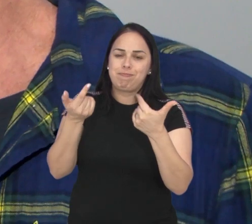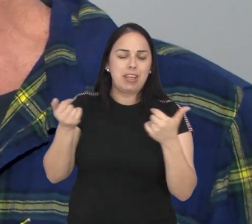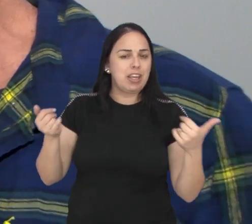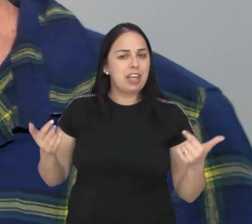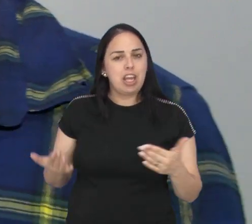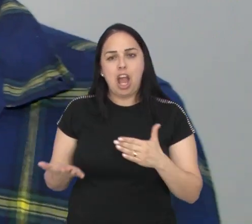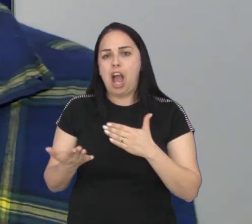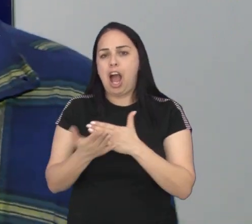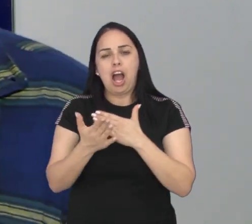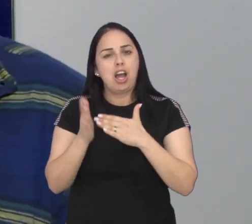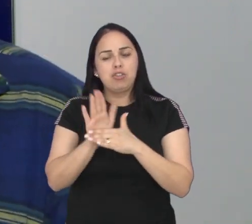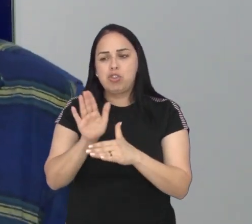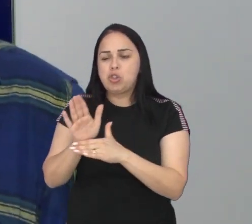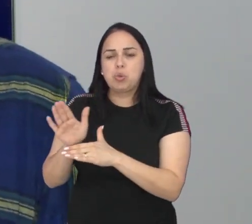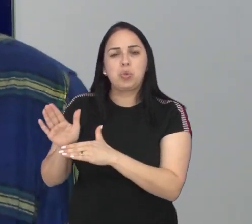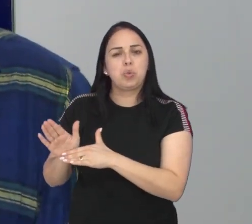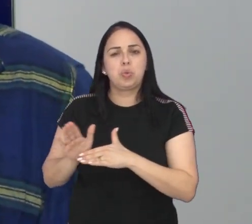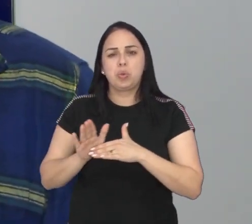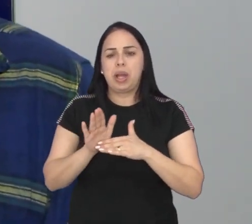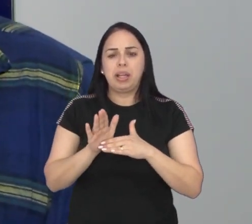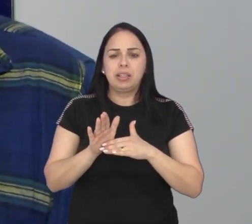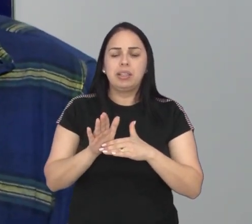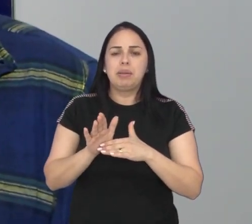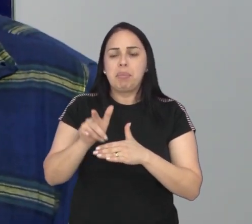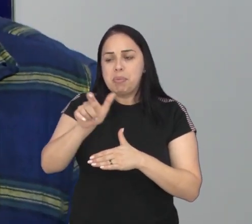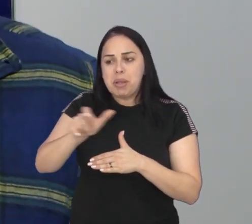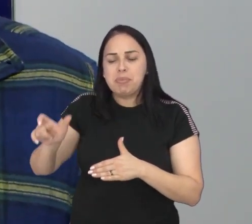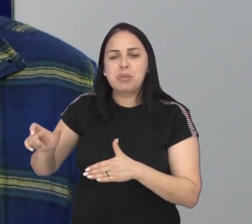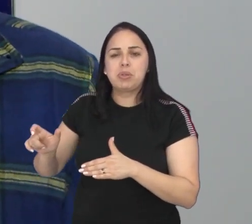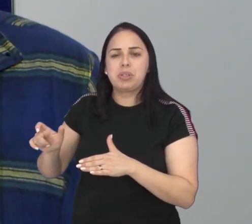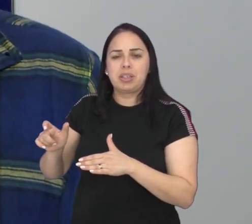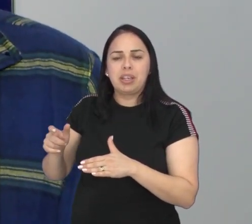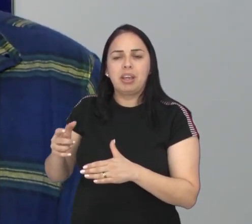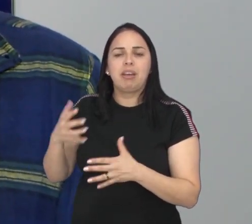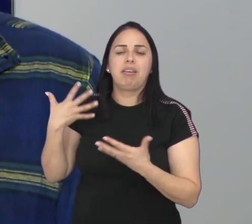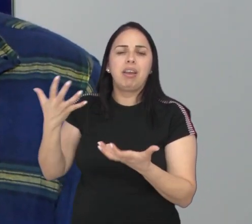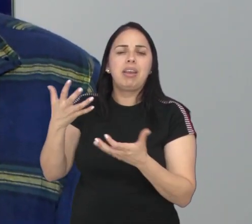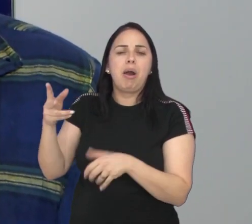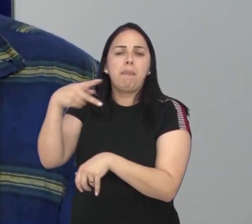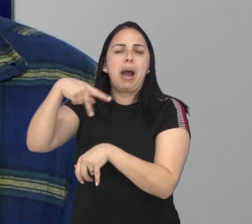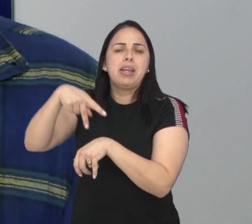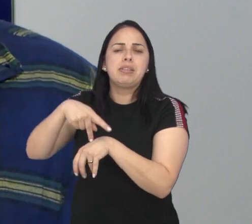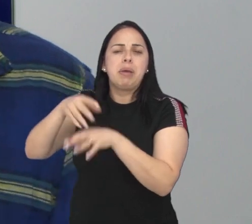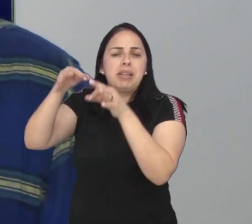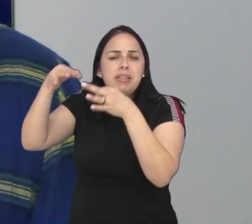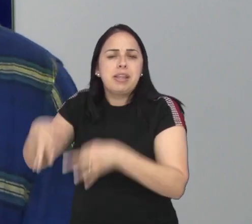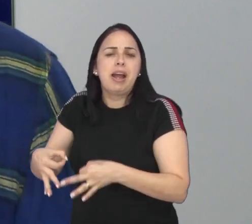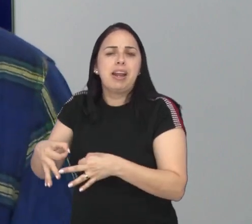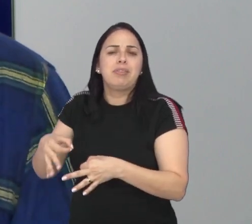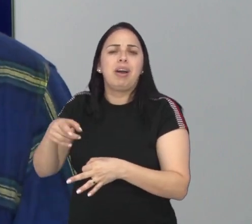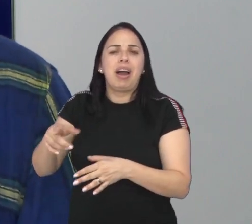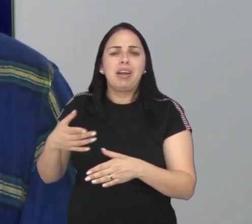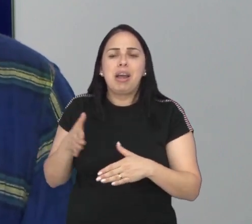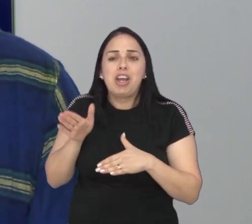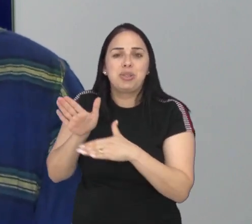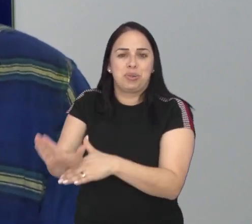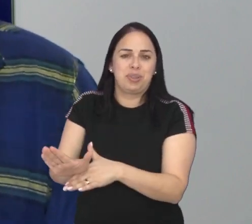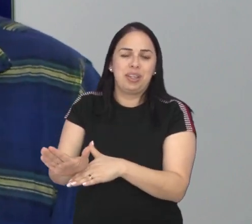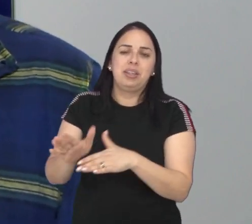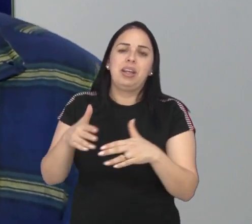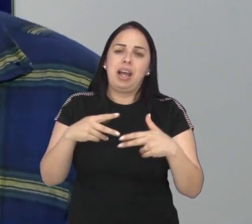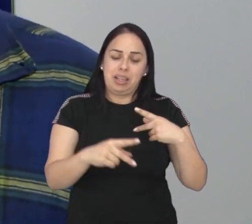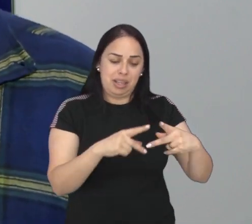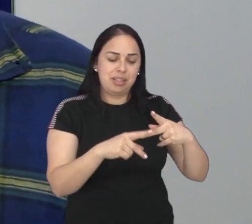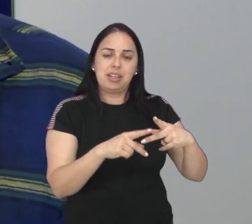iniciativa maravilhosa, eu acho que corrobora com a intenção de todos que lutam por um país mais digno, digamos assim. E embora São